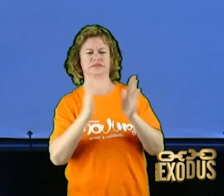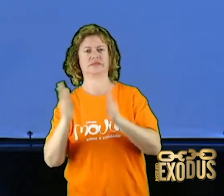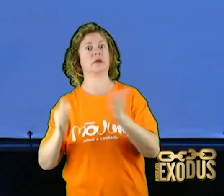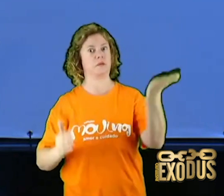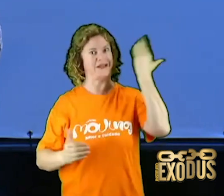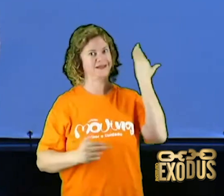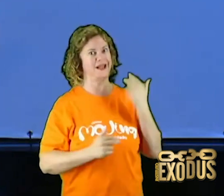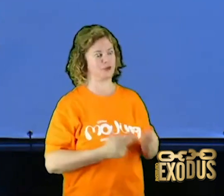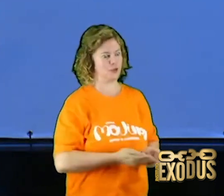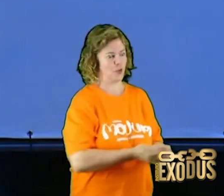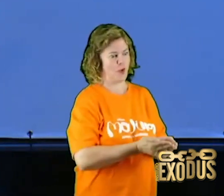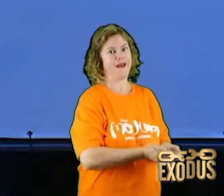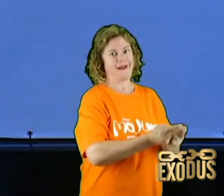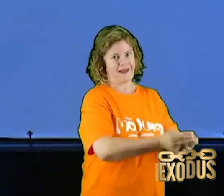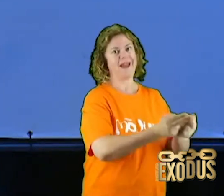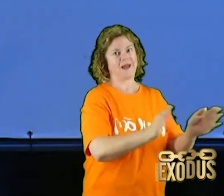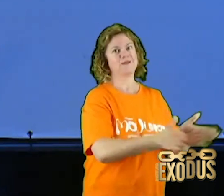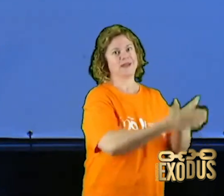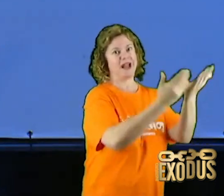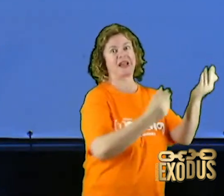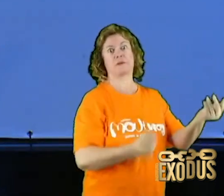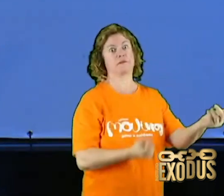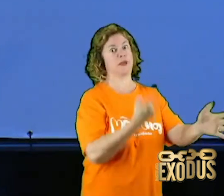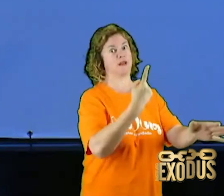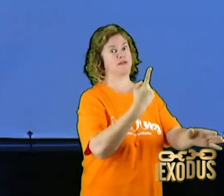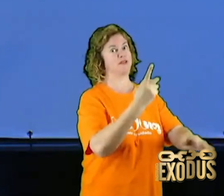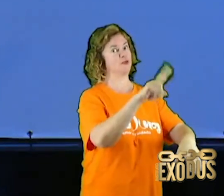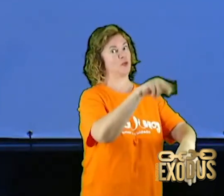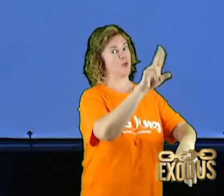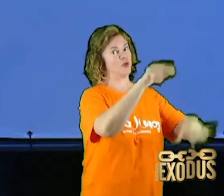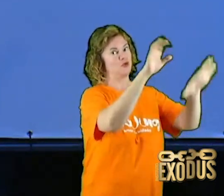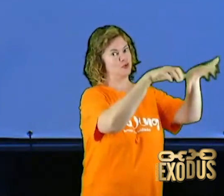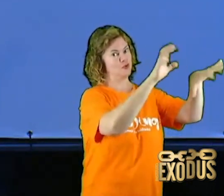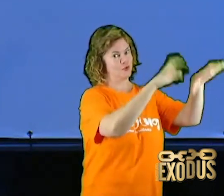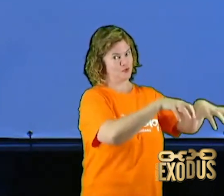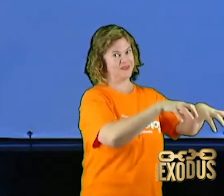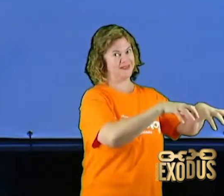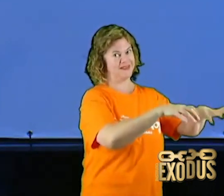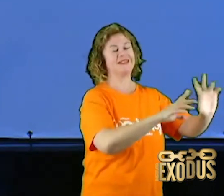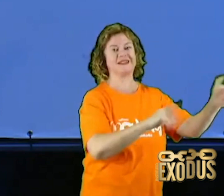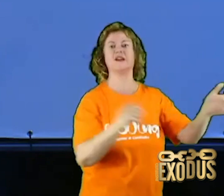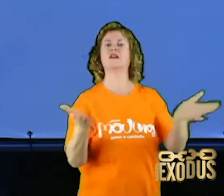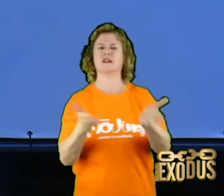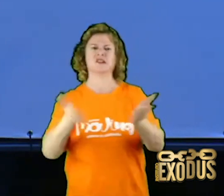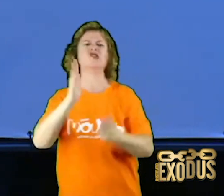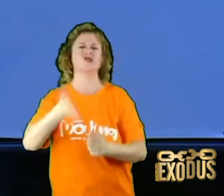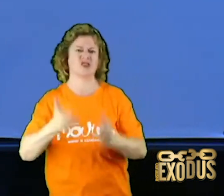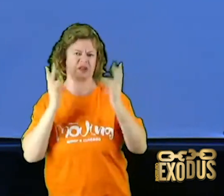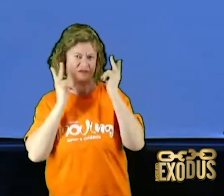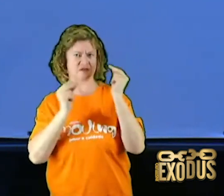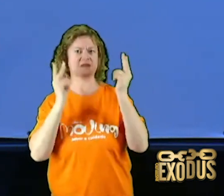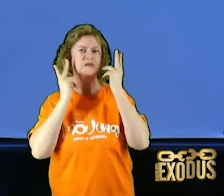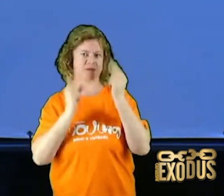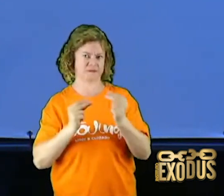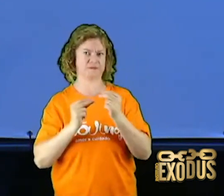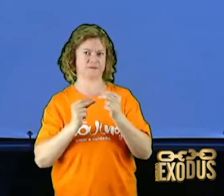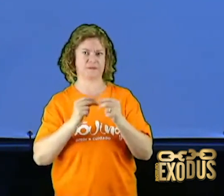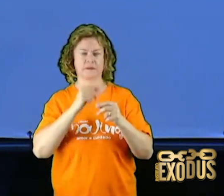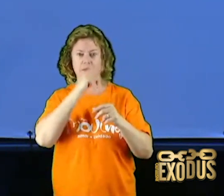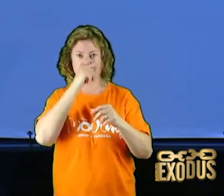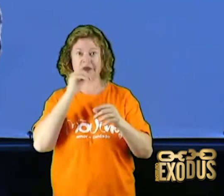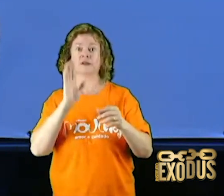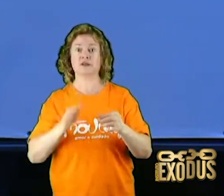já virou um fenômeno climático, previsto inclusive quando os satélites vêm, o mover